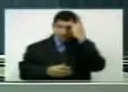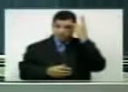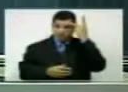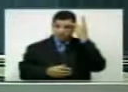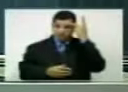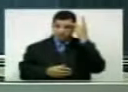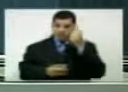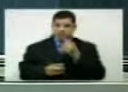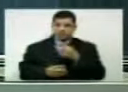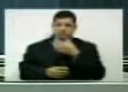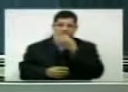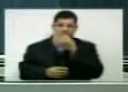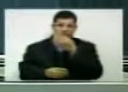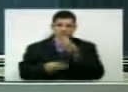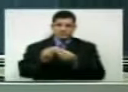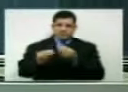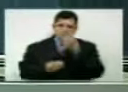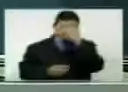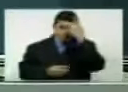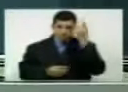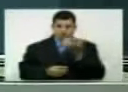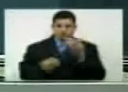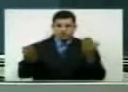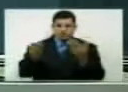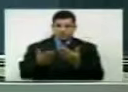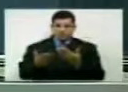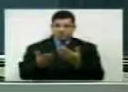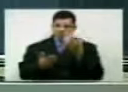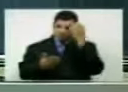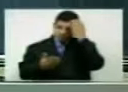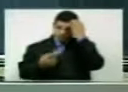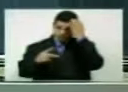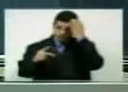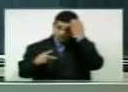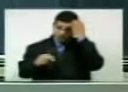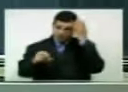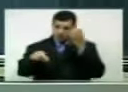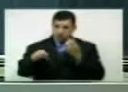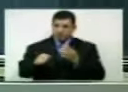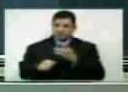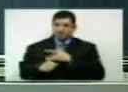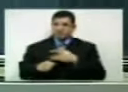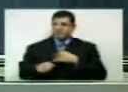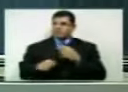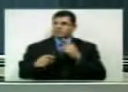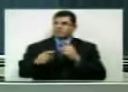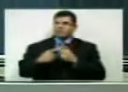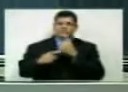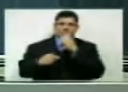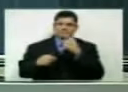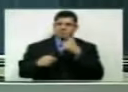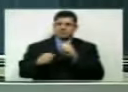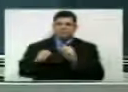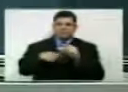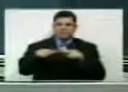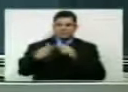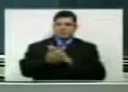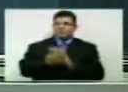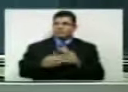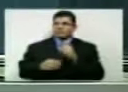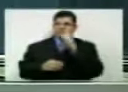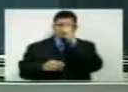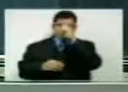população. São depoimentos como de um cidadão que hoje foi a uma unidade de saúde e o raio-x não estava funcionando. Foi